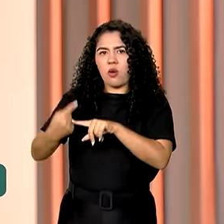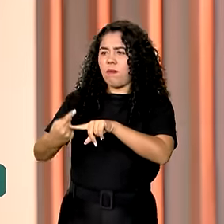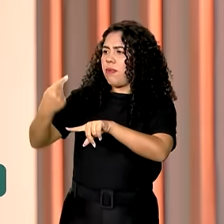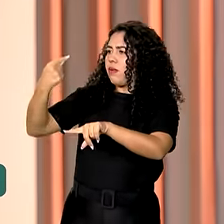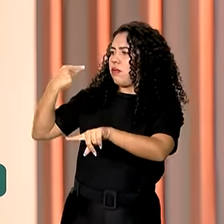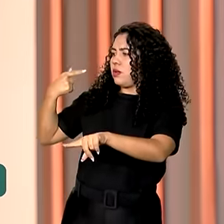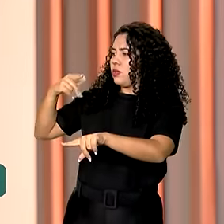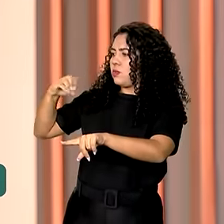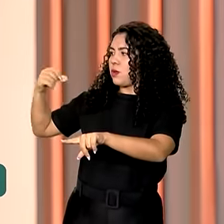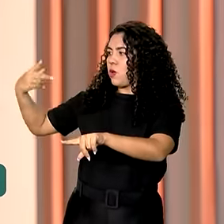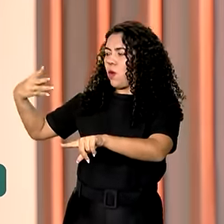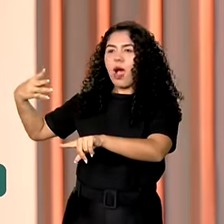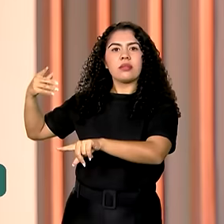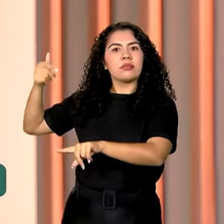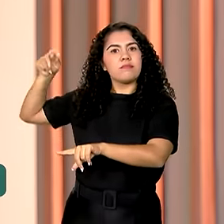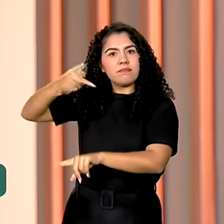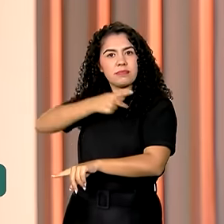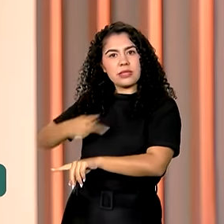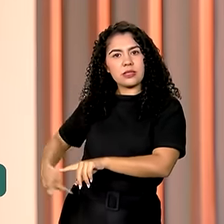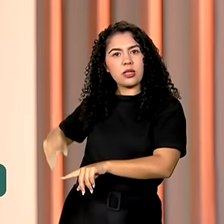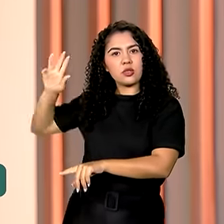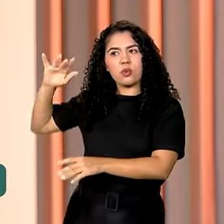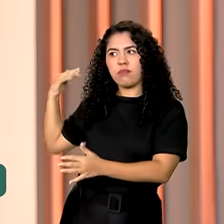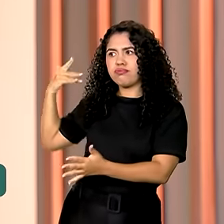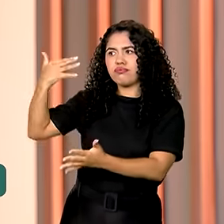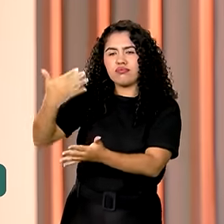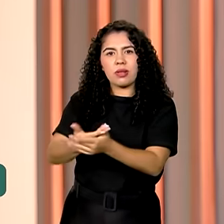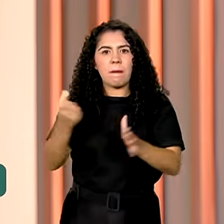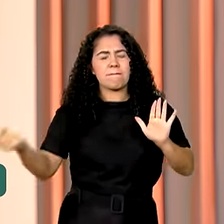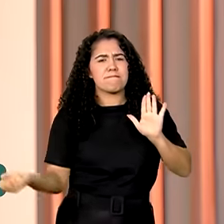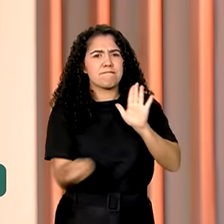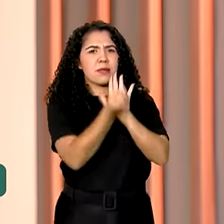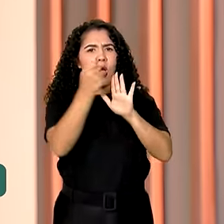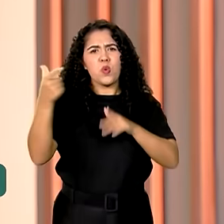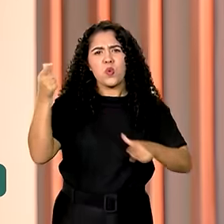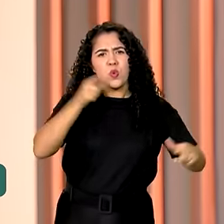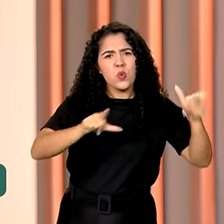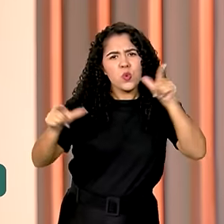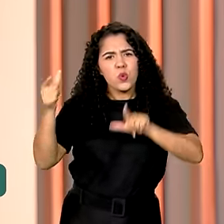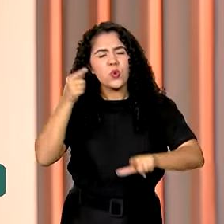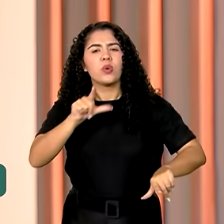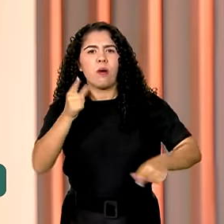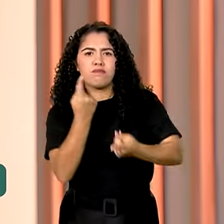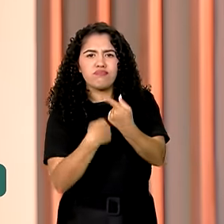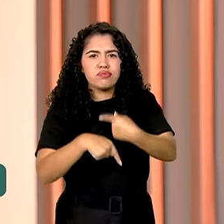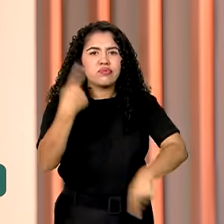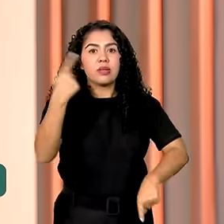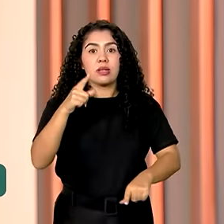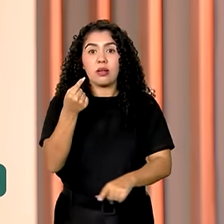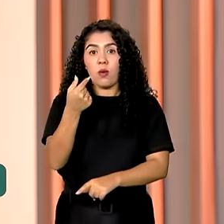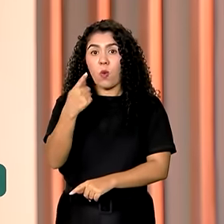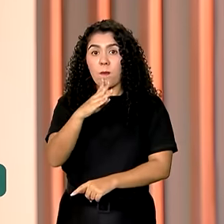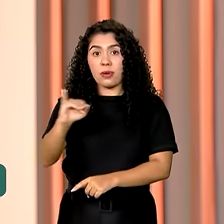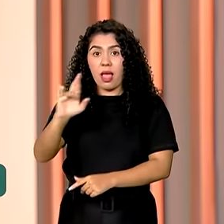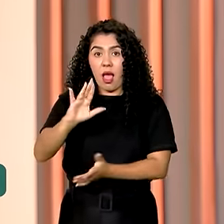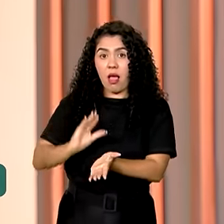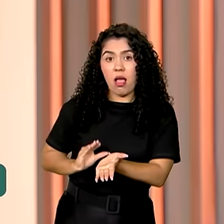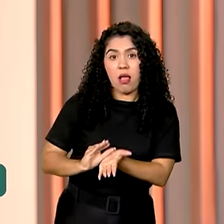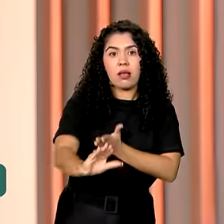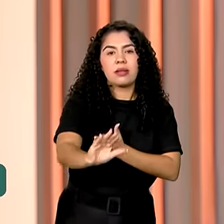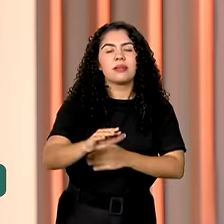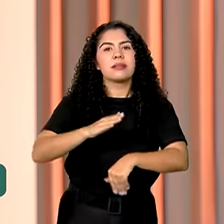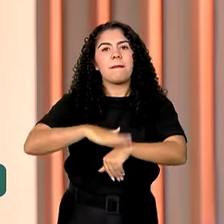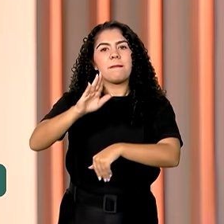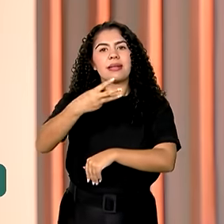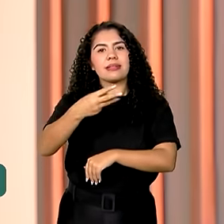presidente Lula, o programa é marcado por conquistas e histórias de sucesso e já investiu R$1,5 bilhão em mais de